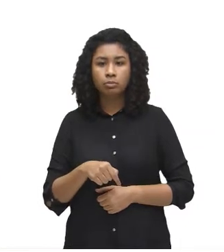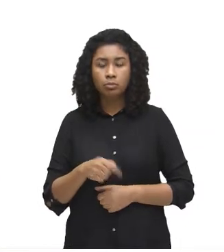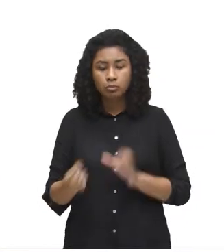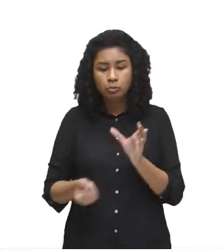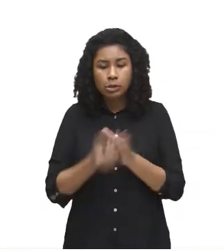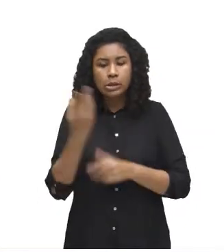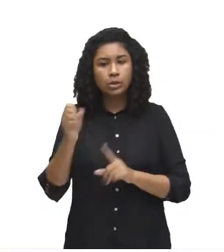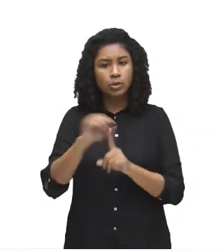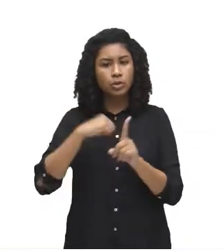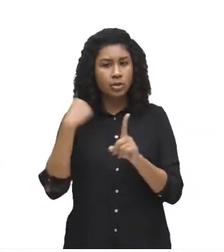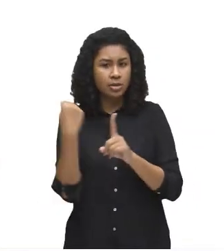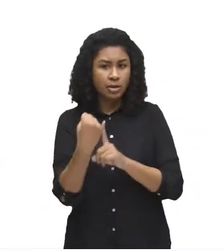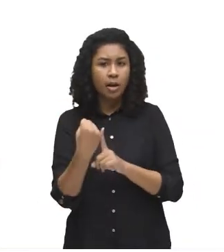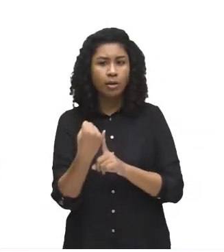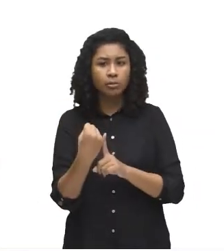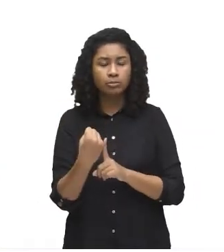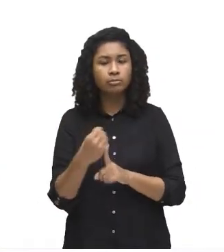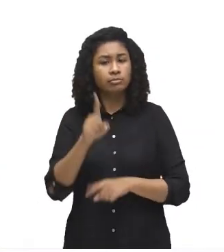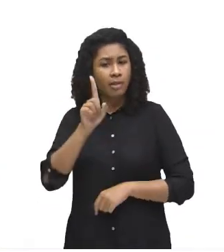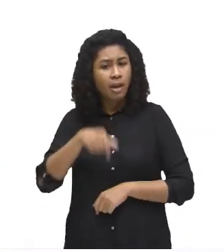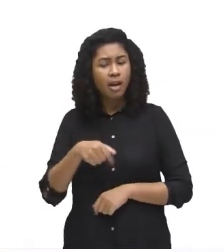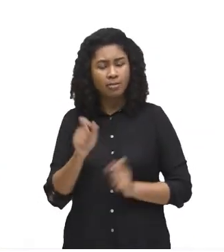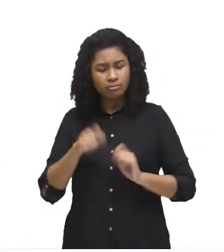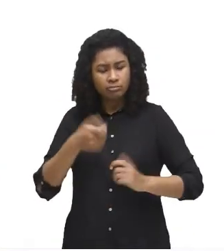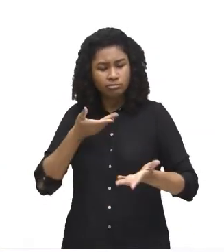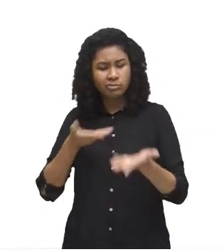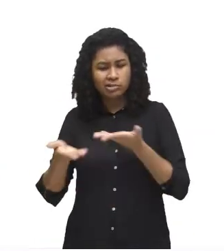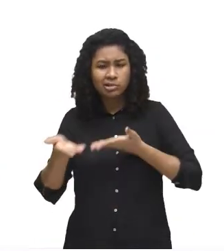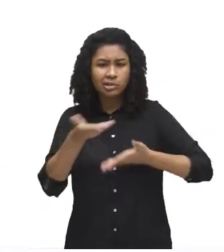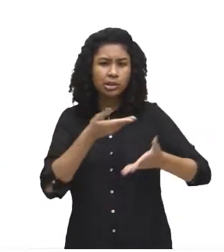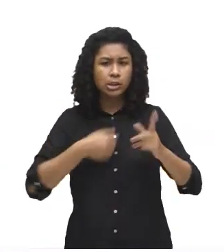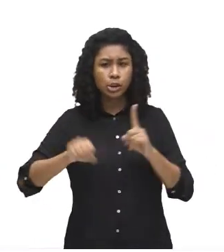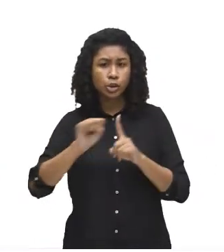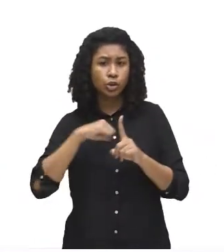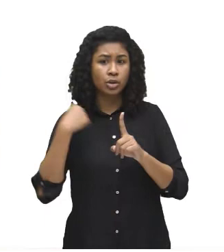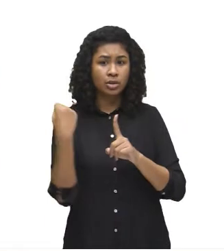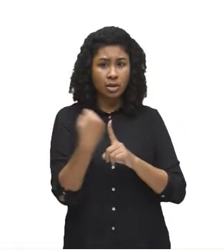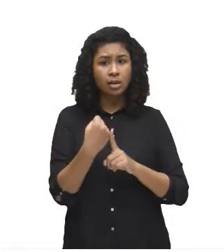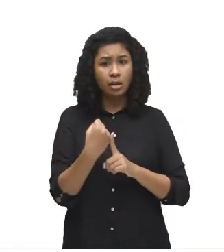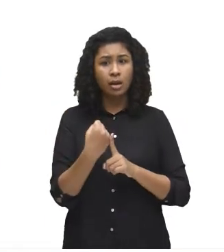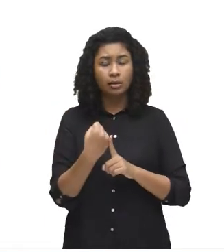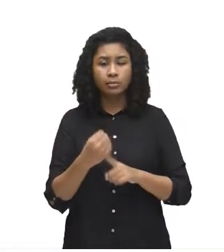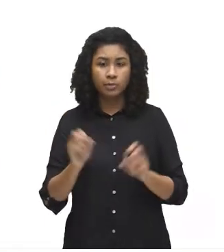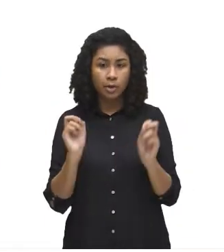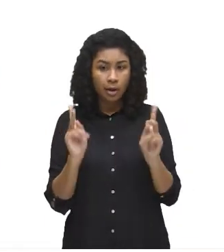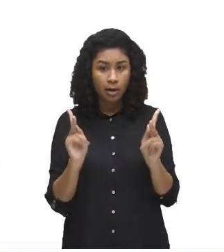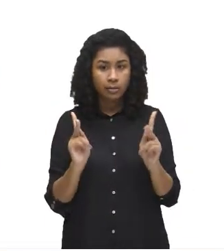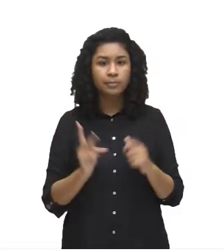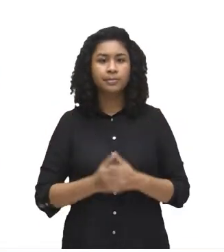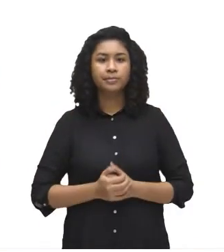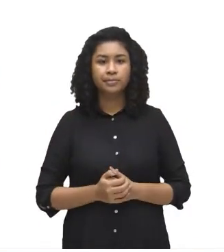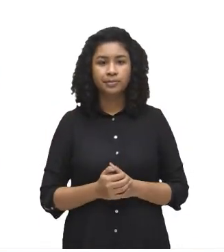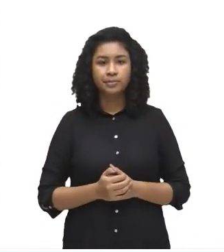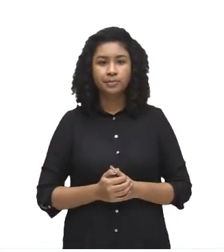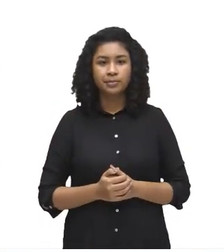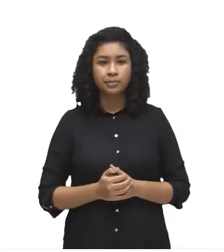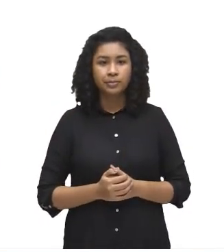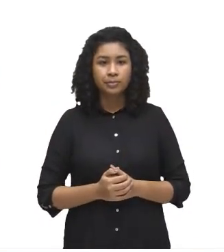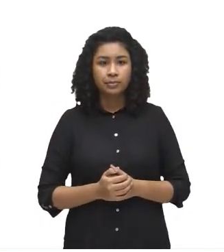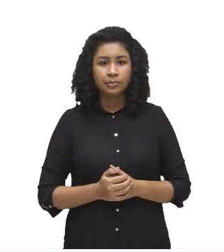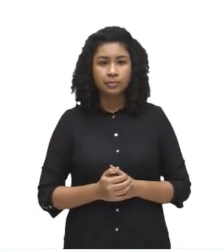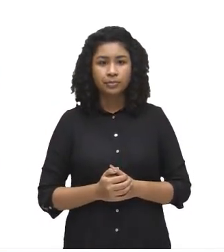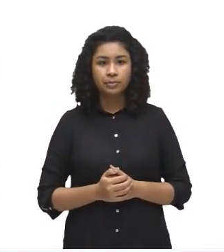social. Ou seja, eu estou ali participando de uma sociedade, tá bom? Vamos aprofundando, então? Vamos lá, então. Olha só